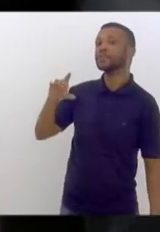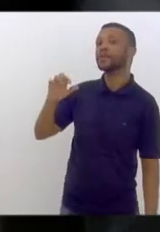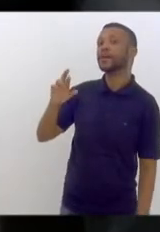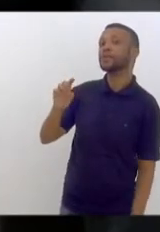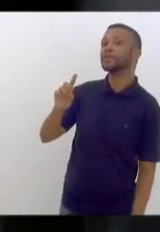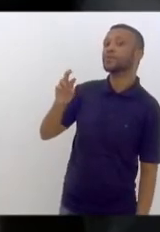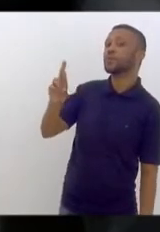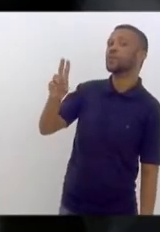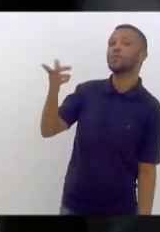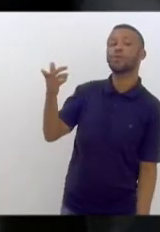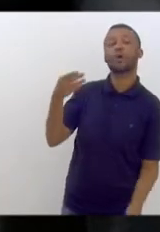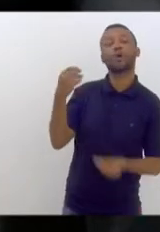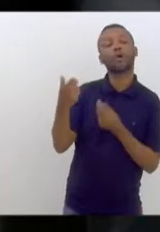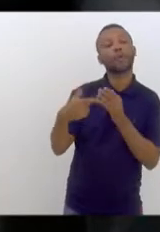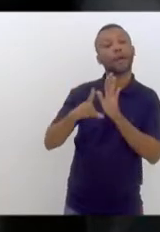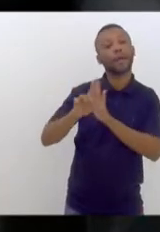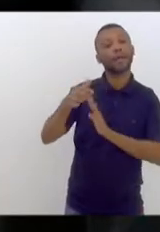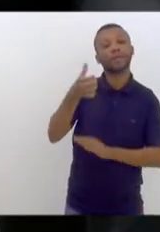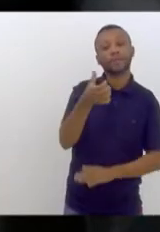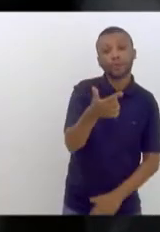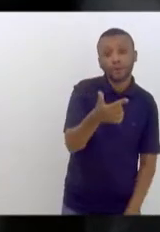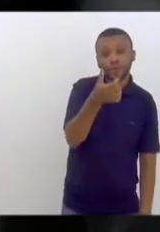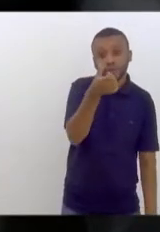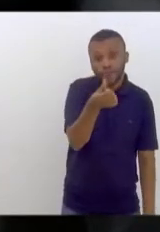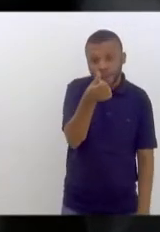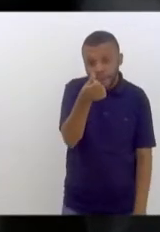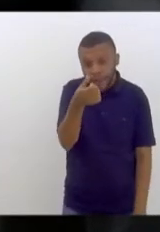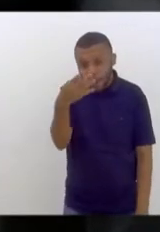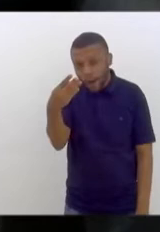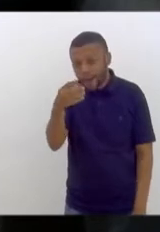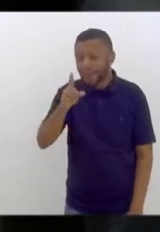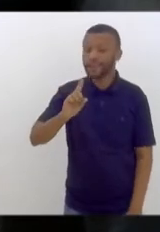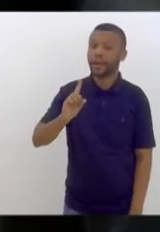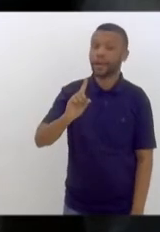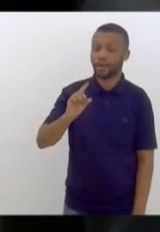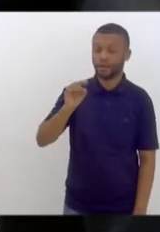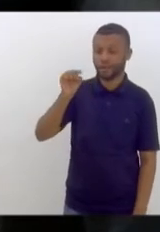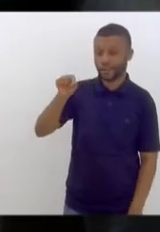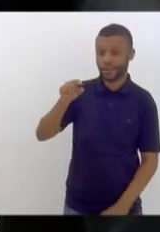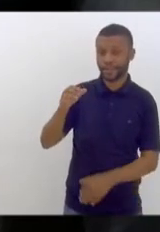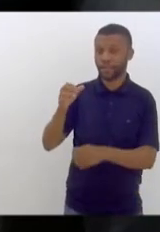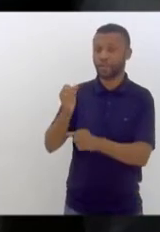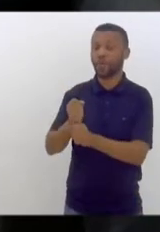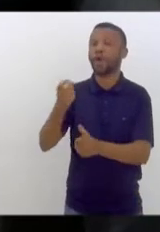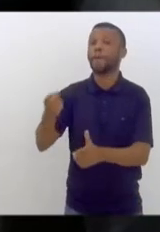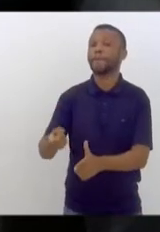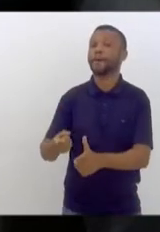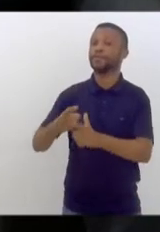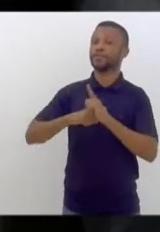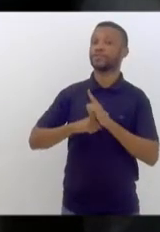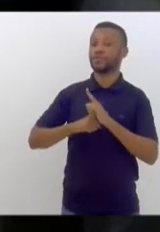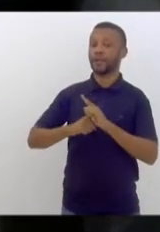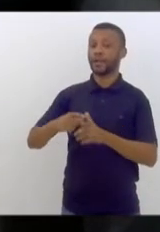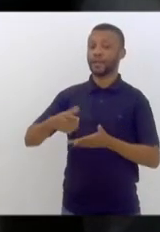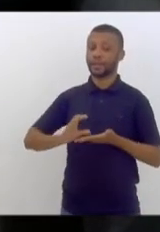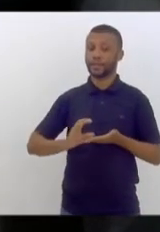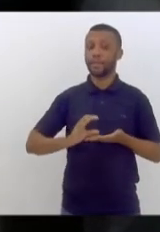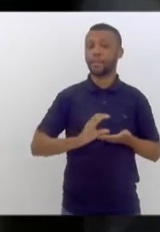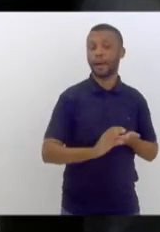como que será o valor adicionado. Isso é uma dívida a ser paga ao município do Rio de